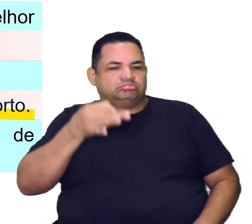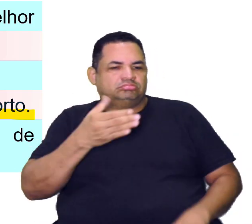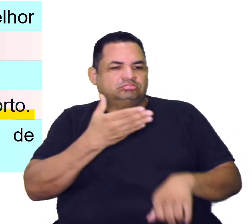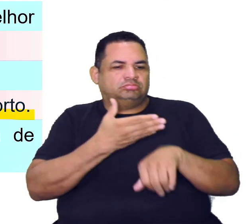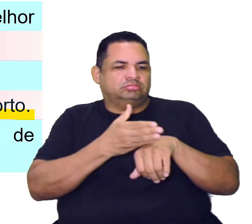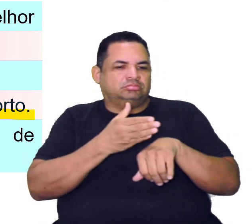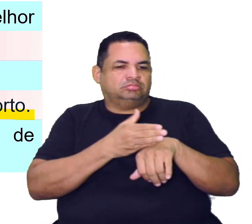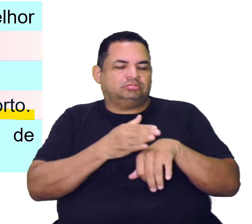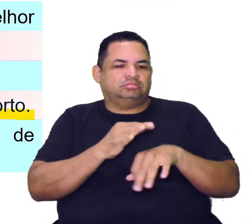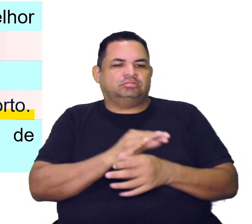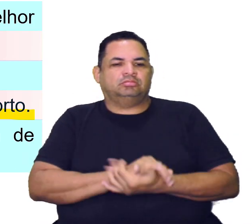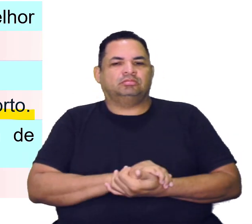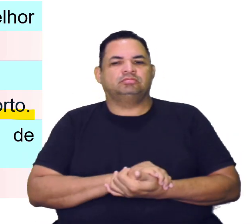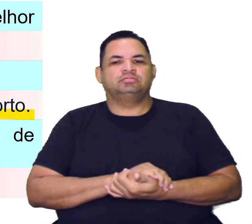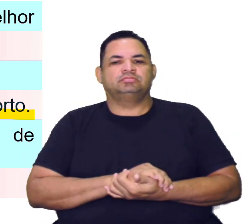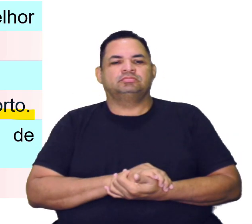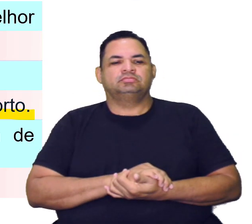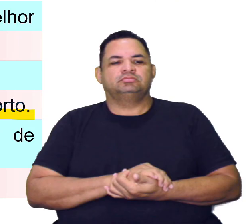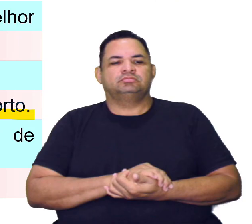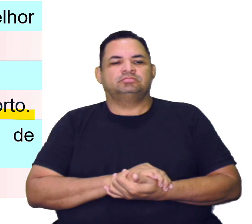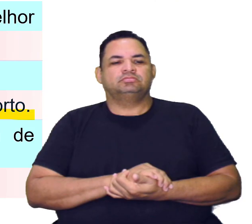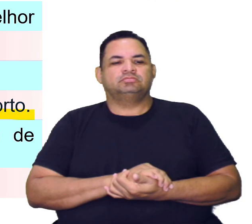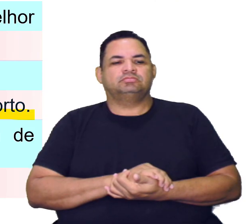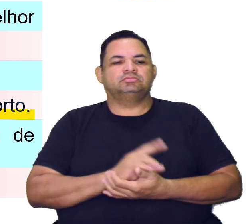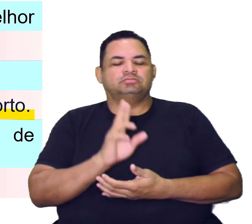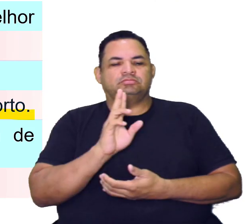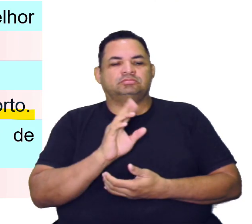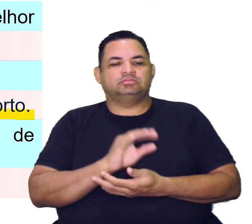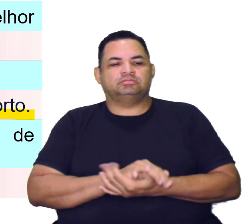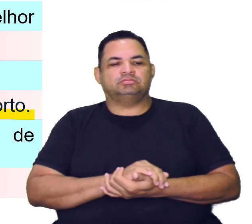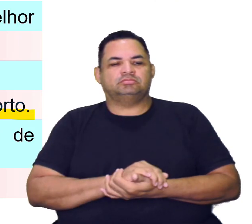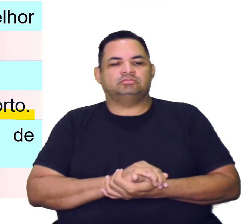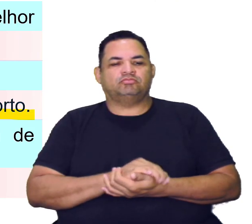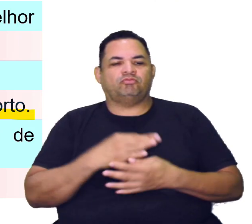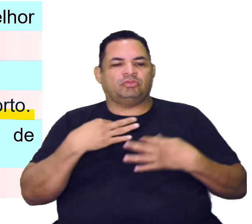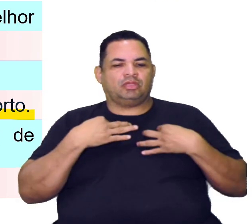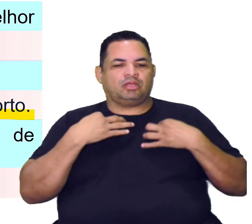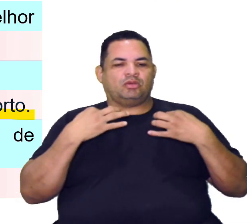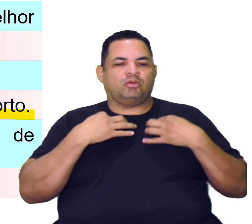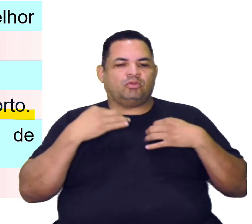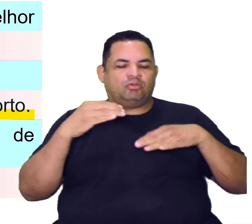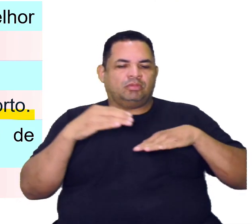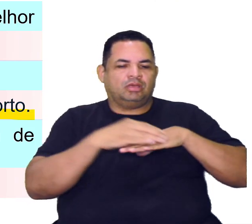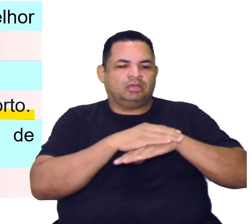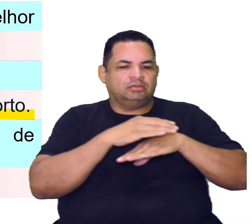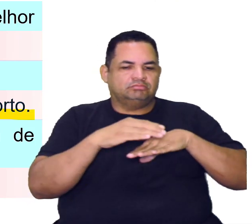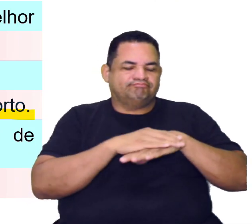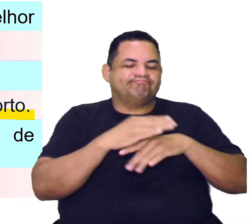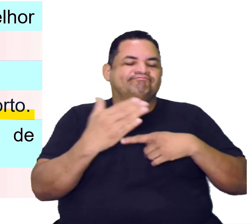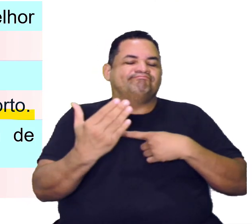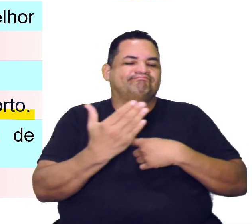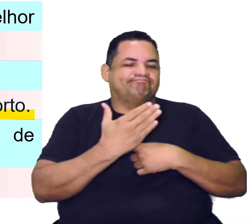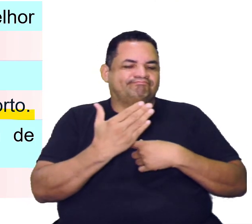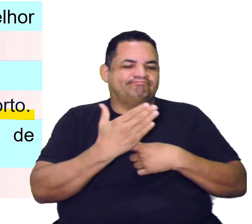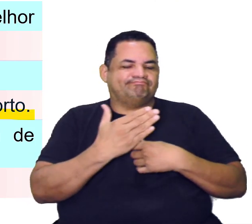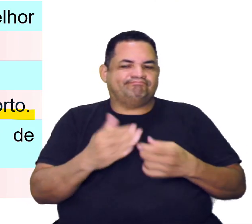essas práticas, certo? E claro, a roupa e o calçado vão te ajudar